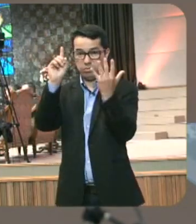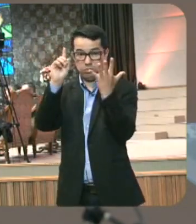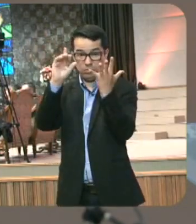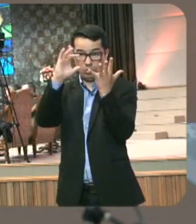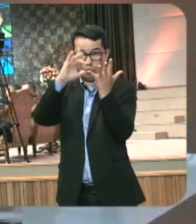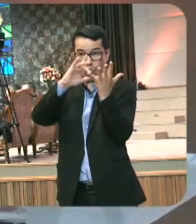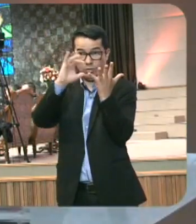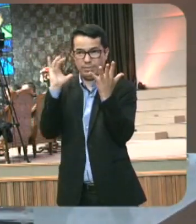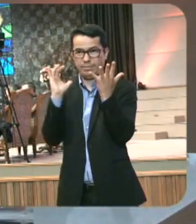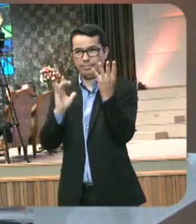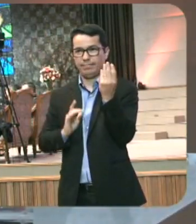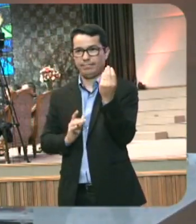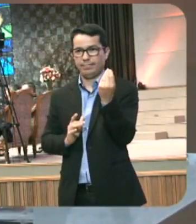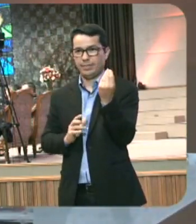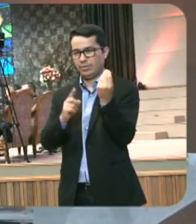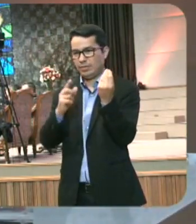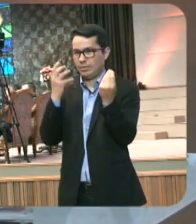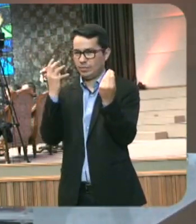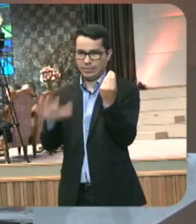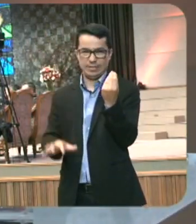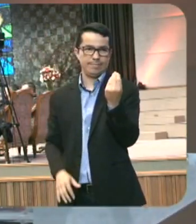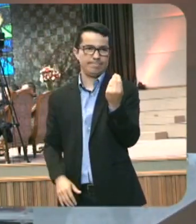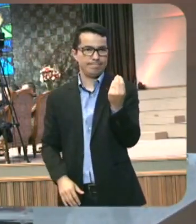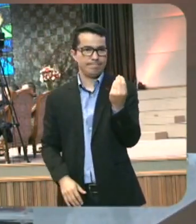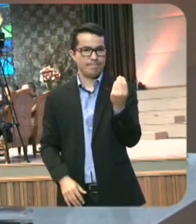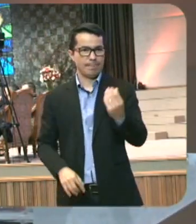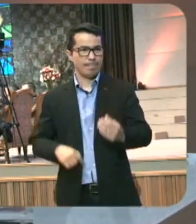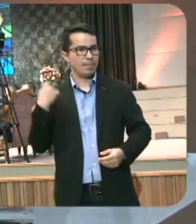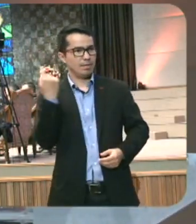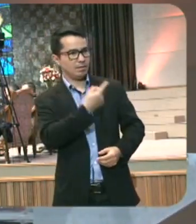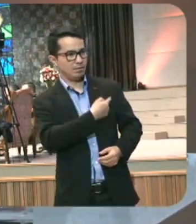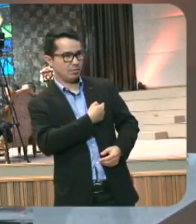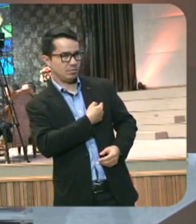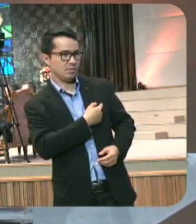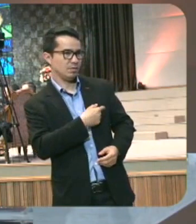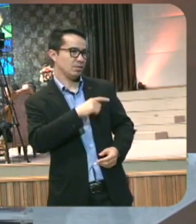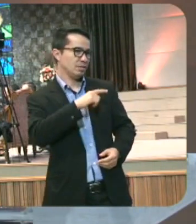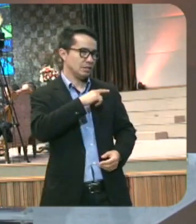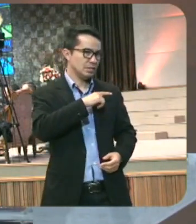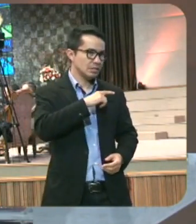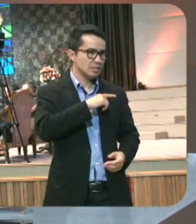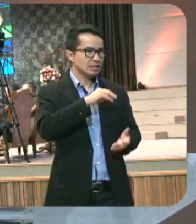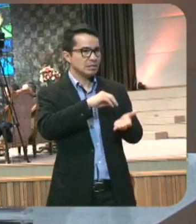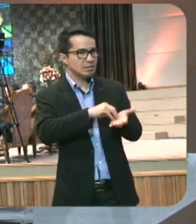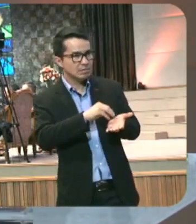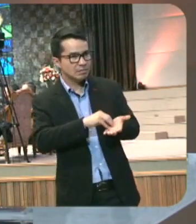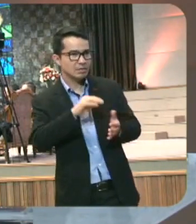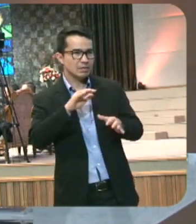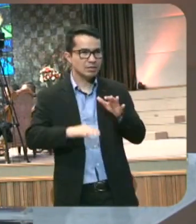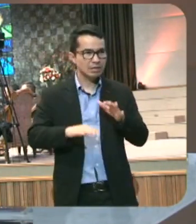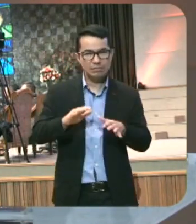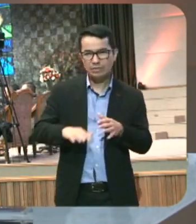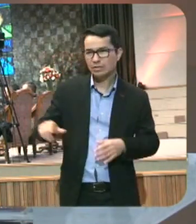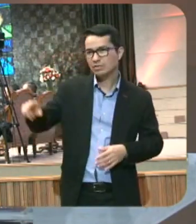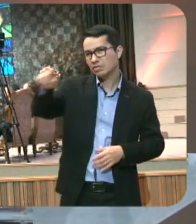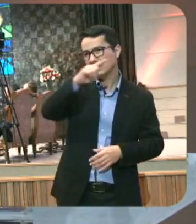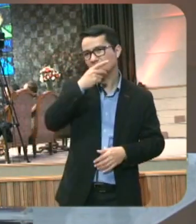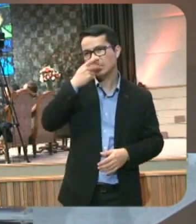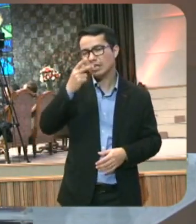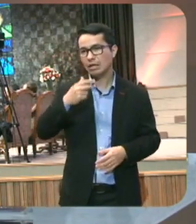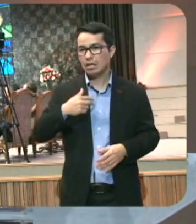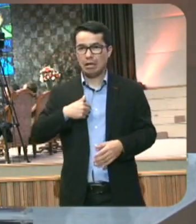E às vezes o Senhor tem que mexer com a nossa moral. Às vezes a gente não quer que o Senhor mexa naquelas coisas que